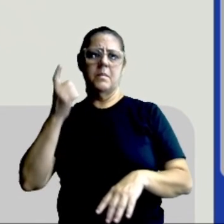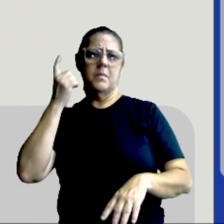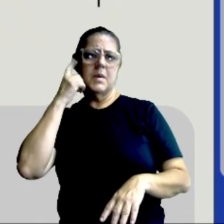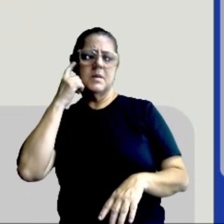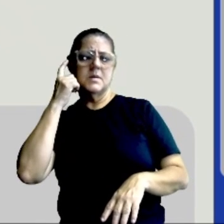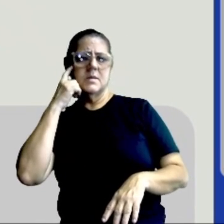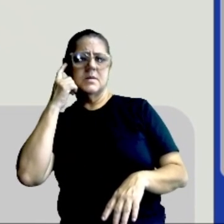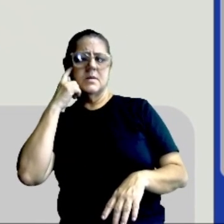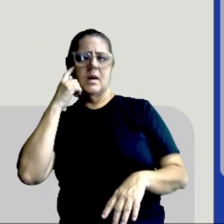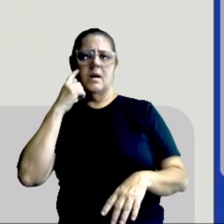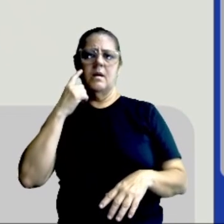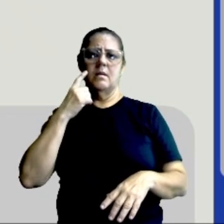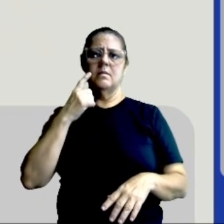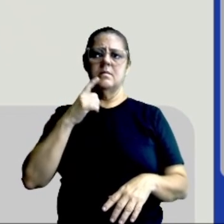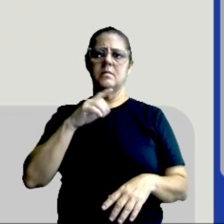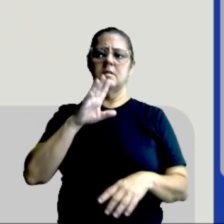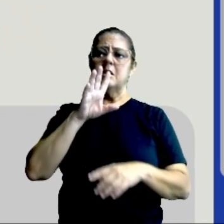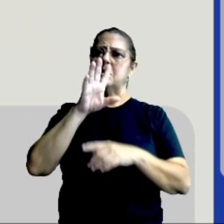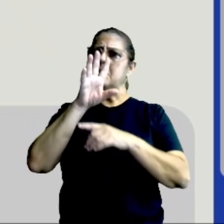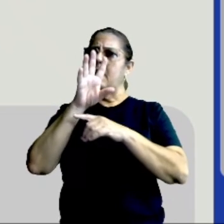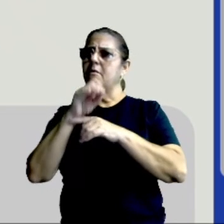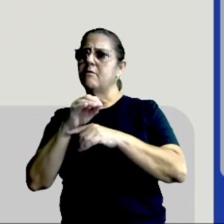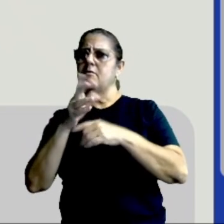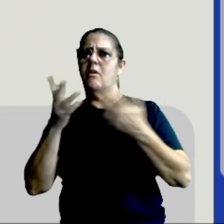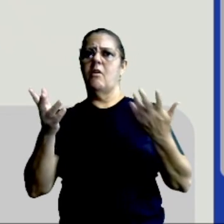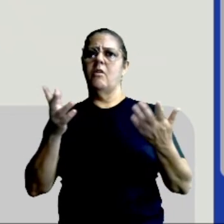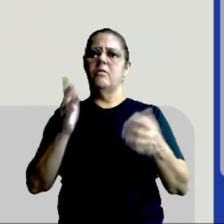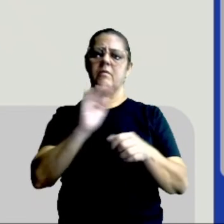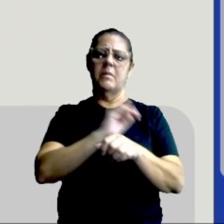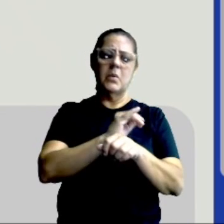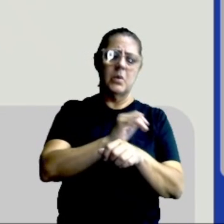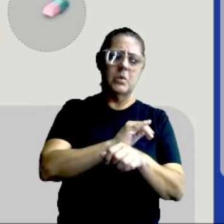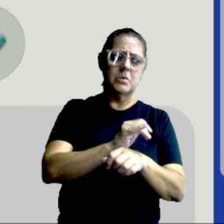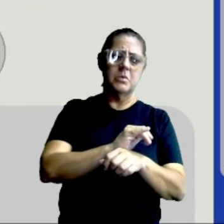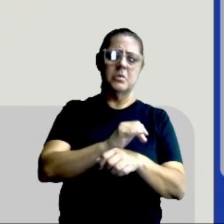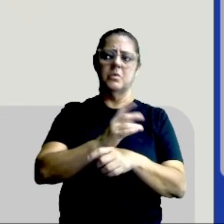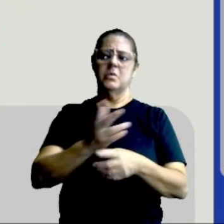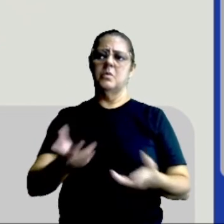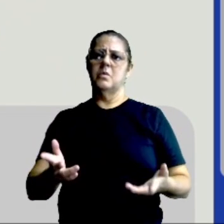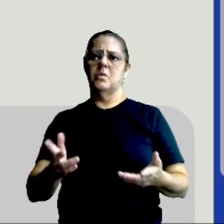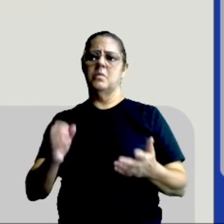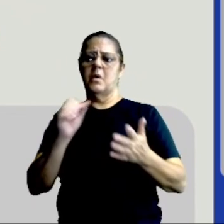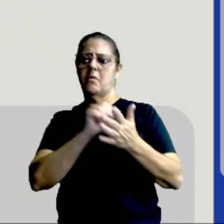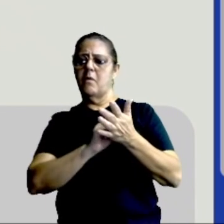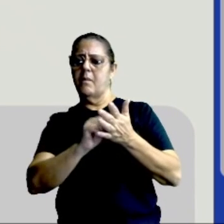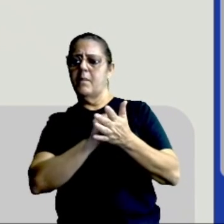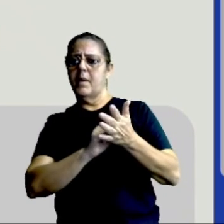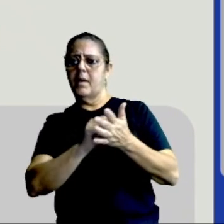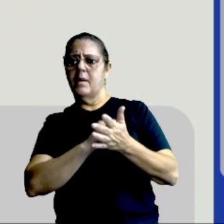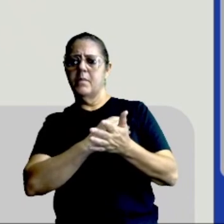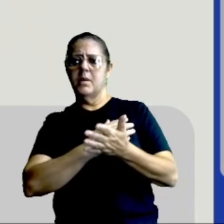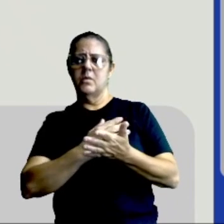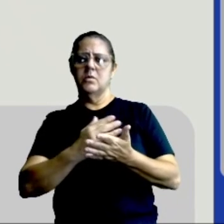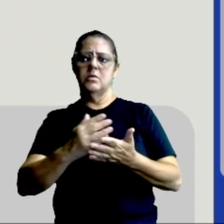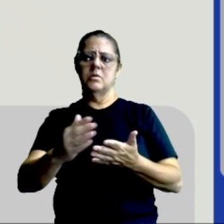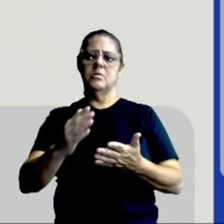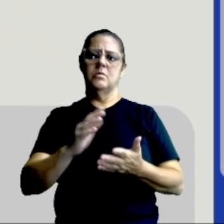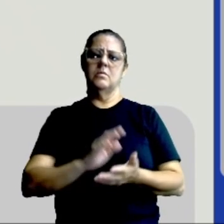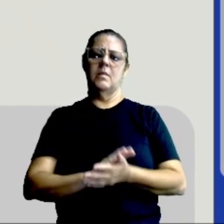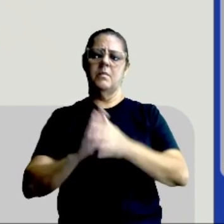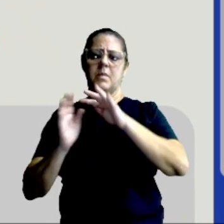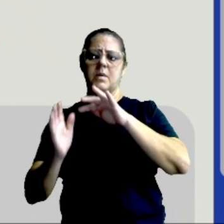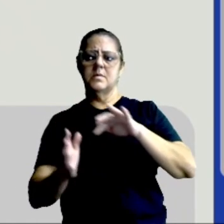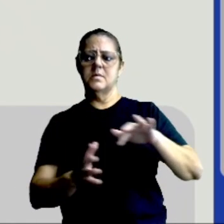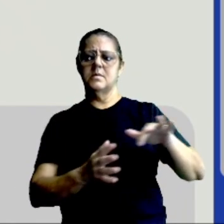repetição. Está aí, ó, dá um print da tela, rever quantas vezes for preciso. Eu vou apagar aqui para a gente continuar a passar os